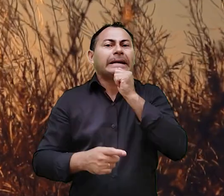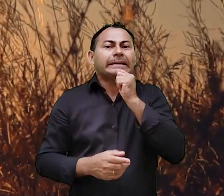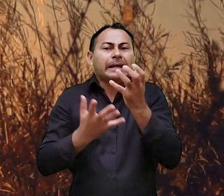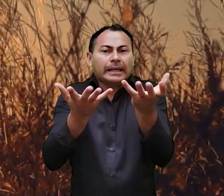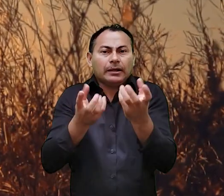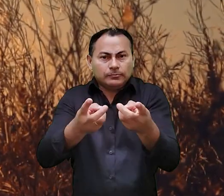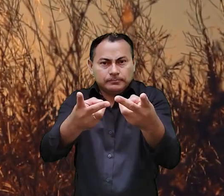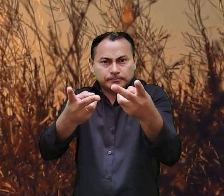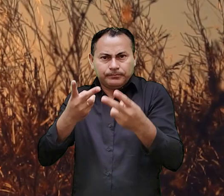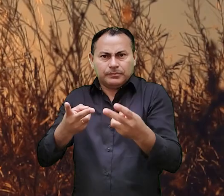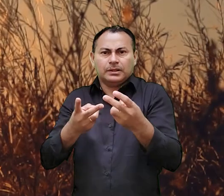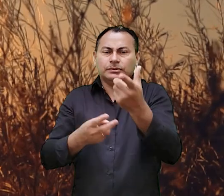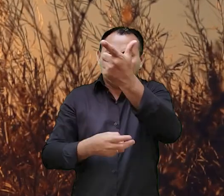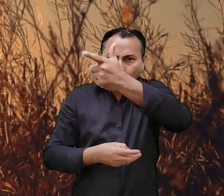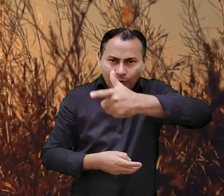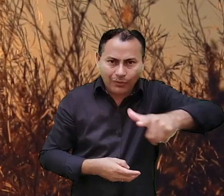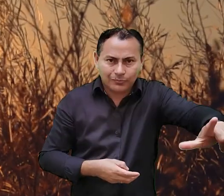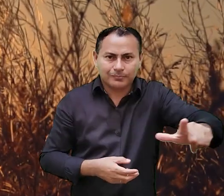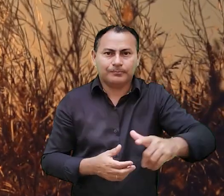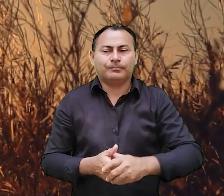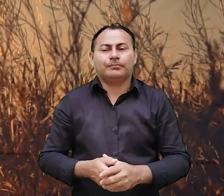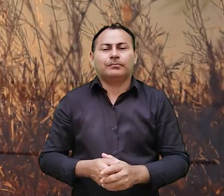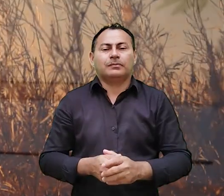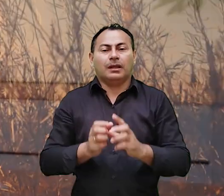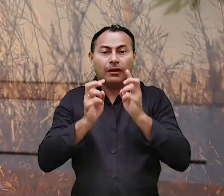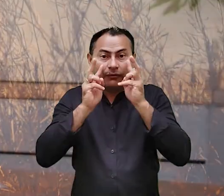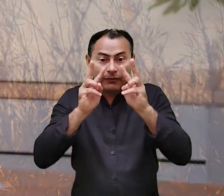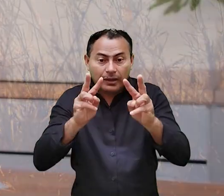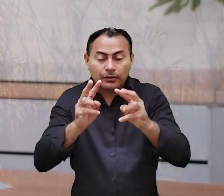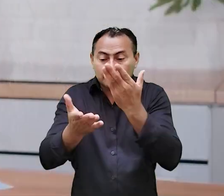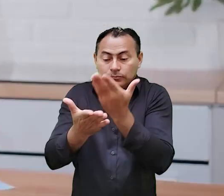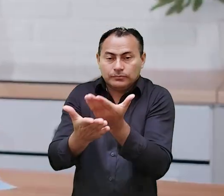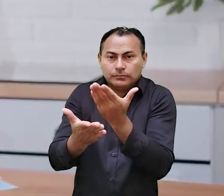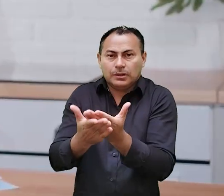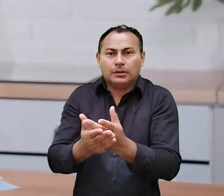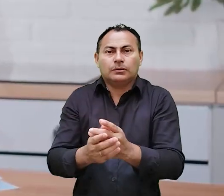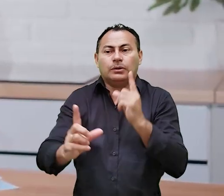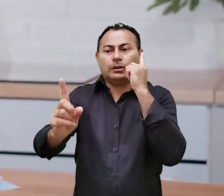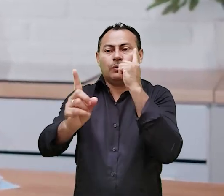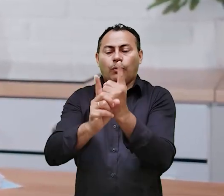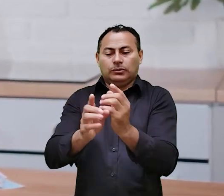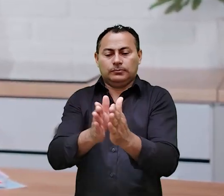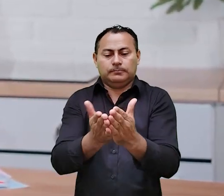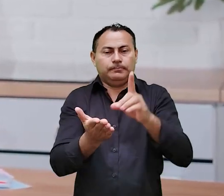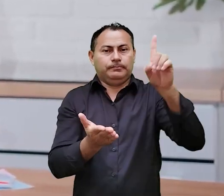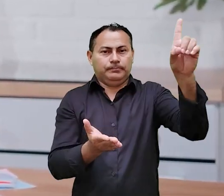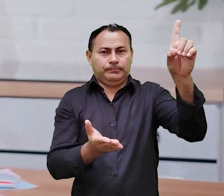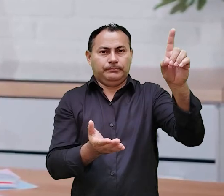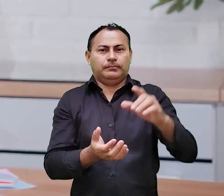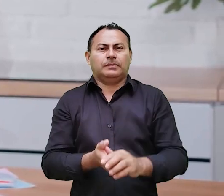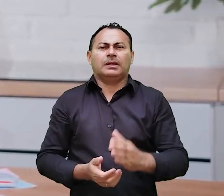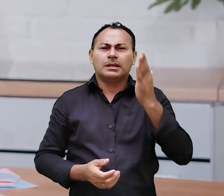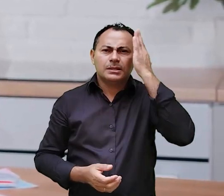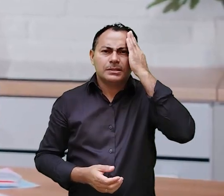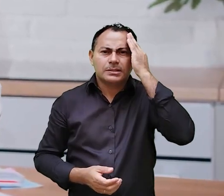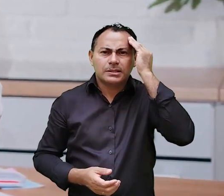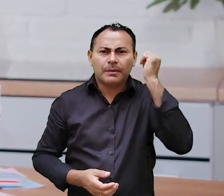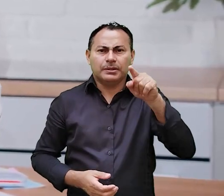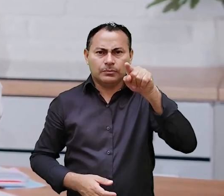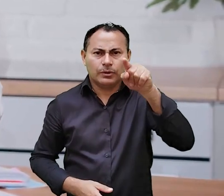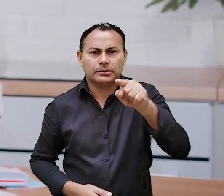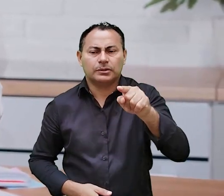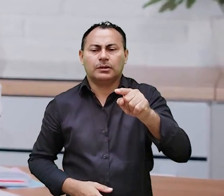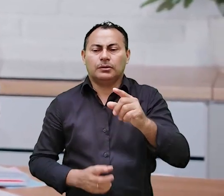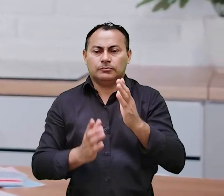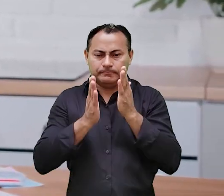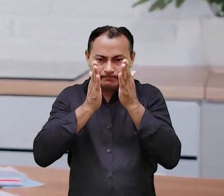Mas ainda quero convidar você mais uma vez a acompanhar nossos estudos em nosso encontro com a palavra. Sabe,